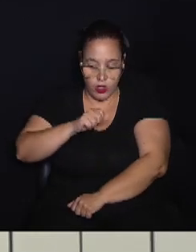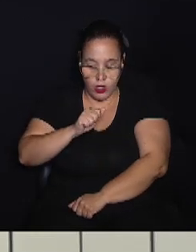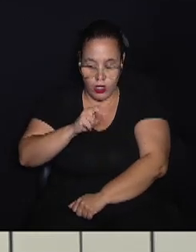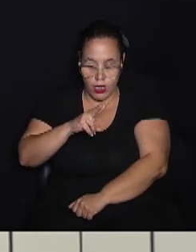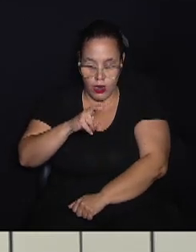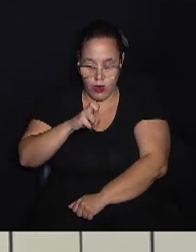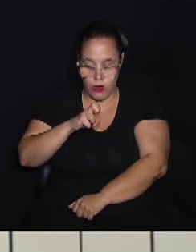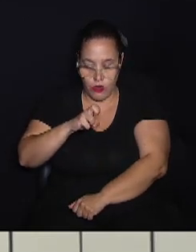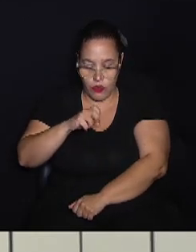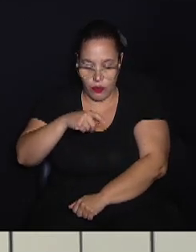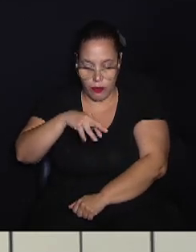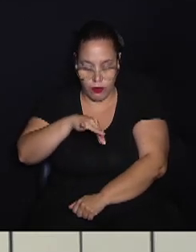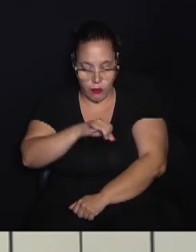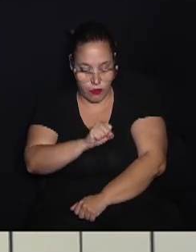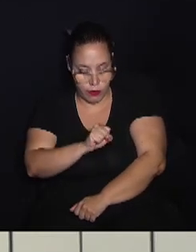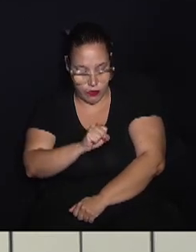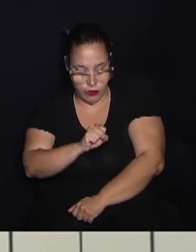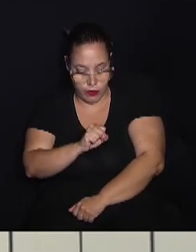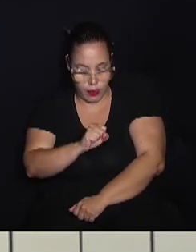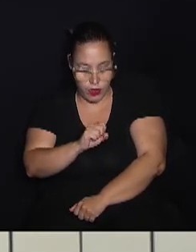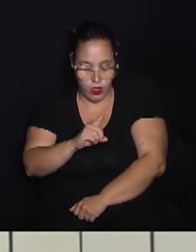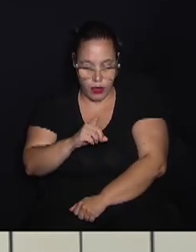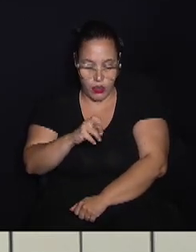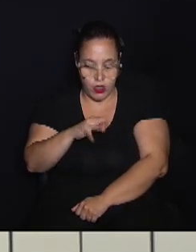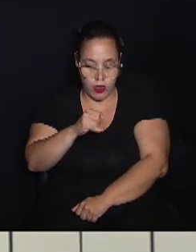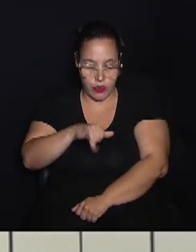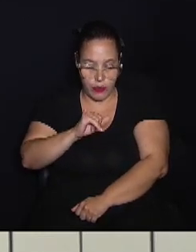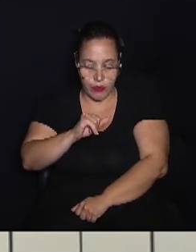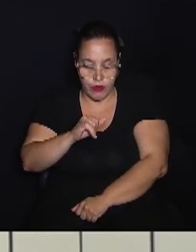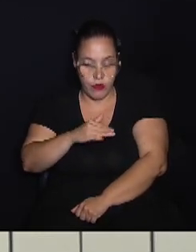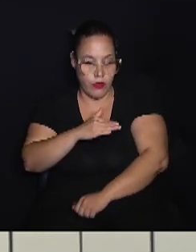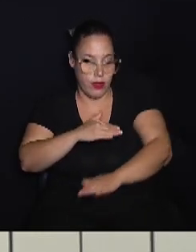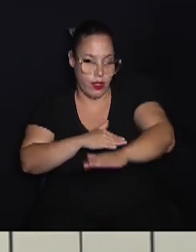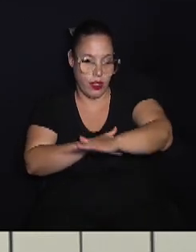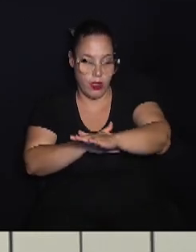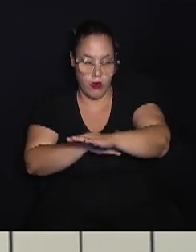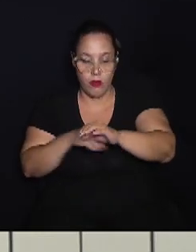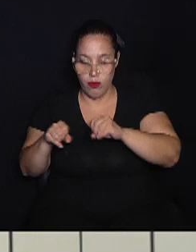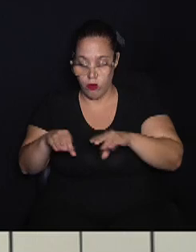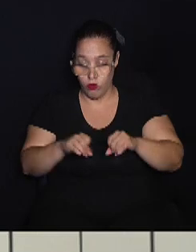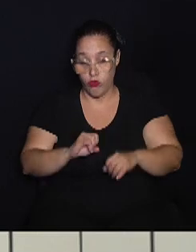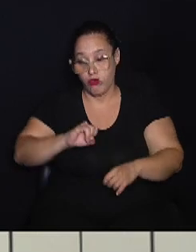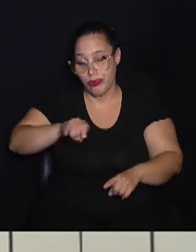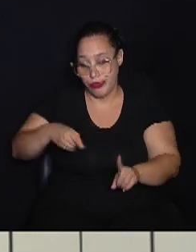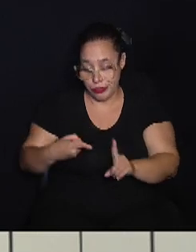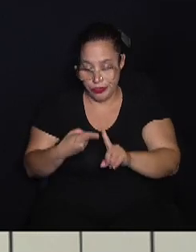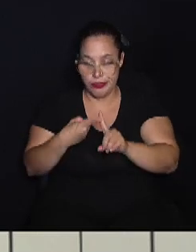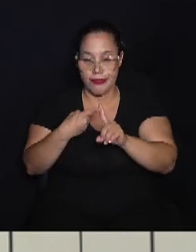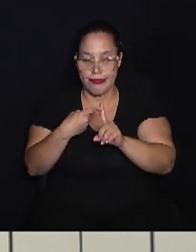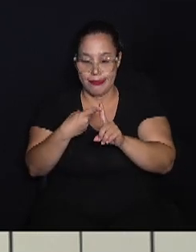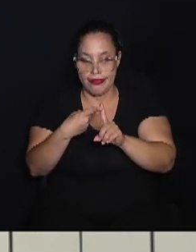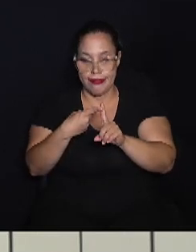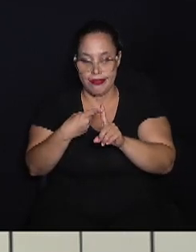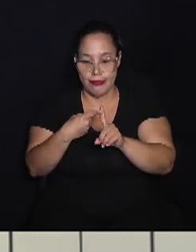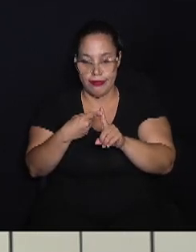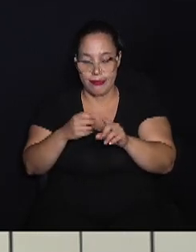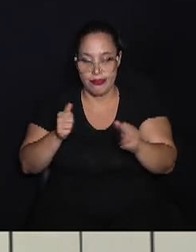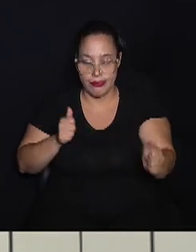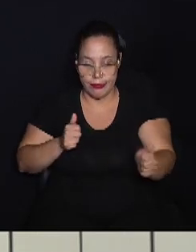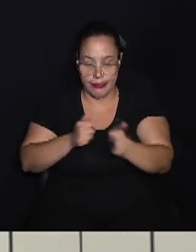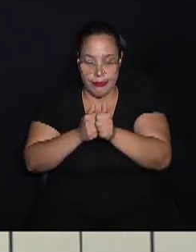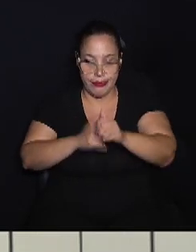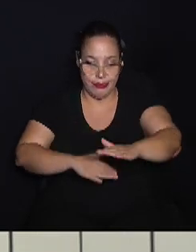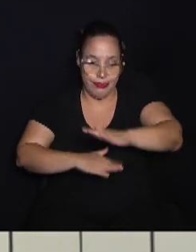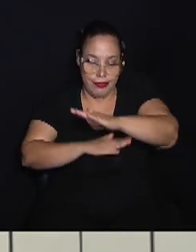Ribeiro participaram ontem pela manhã do programa Câmara educa que tem como principal objetivo aproximar a